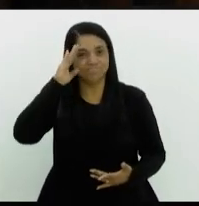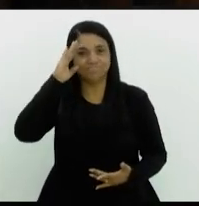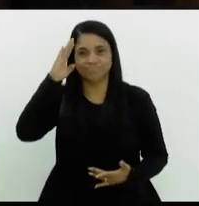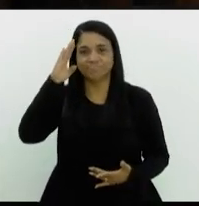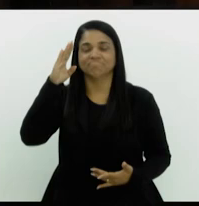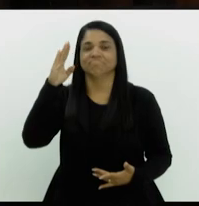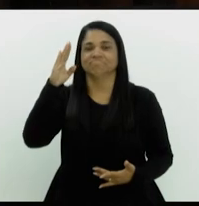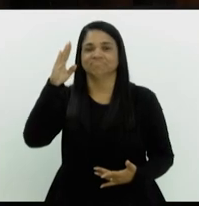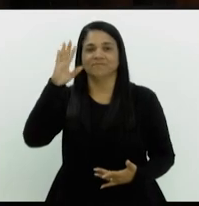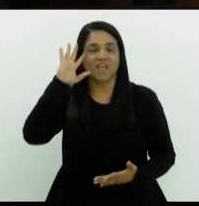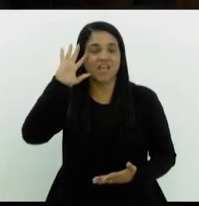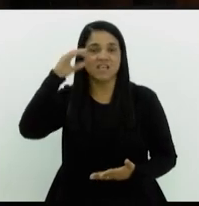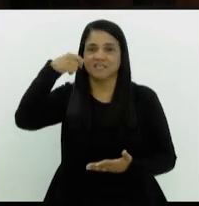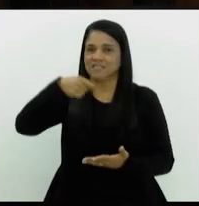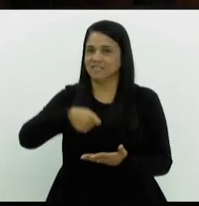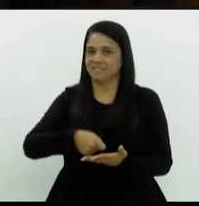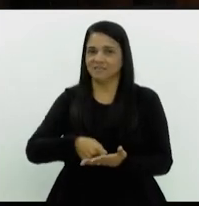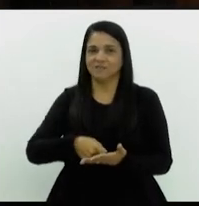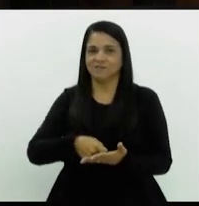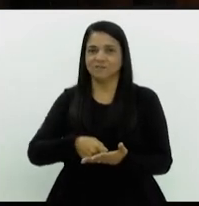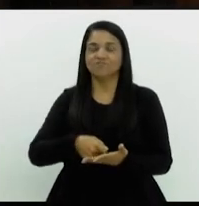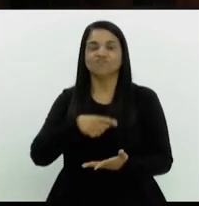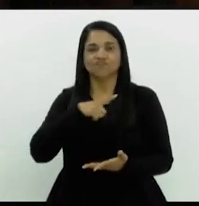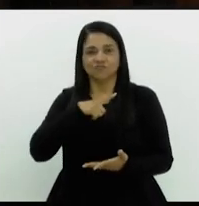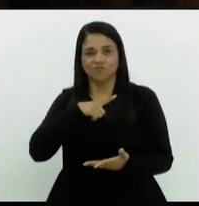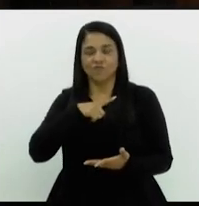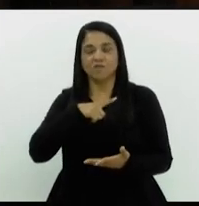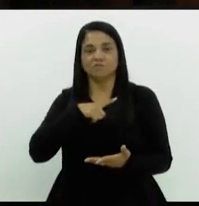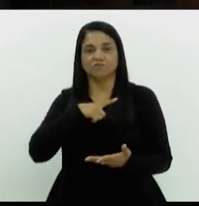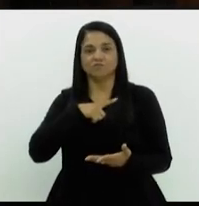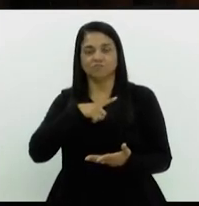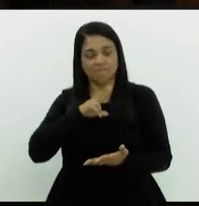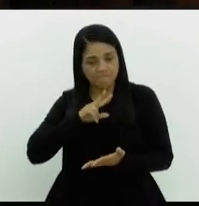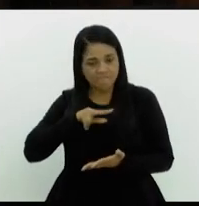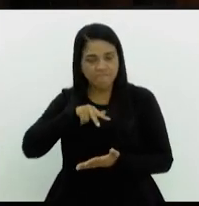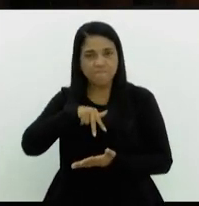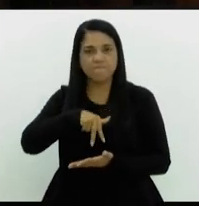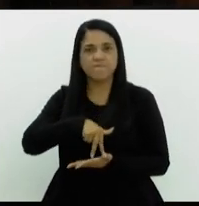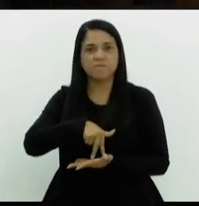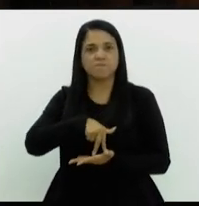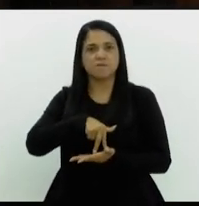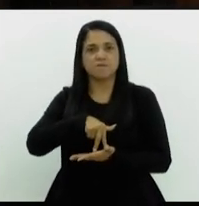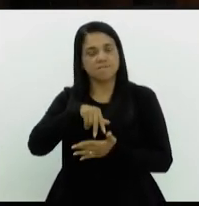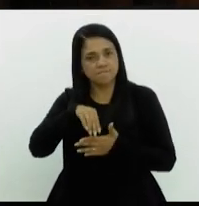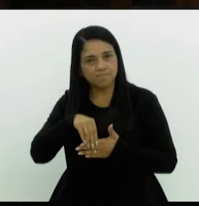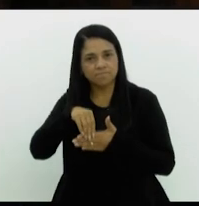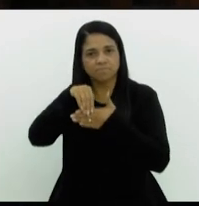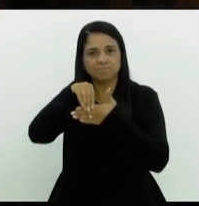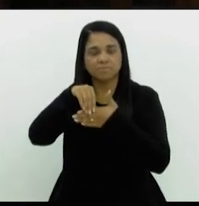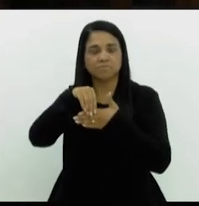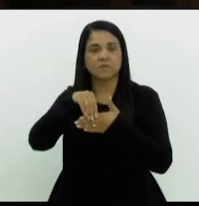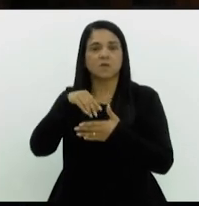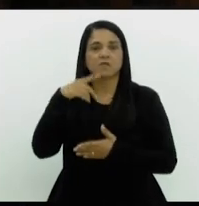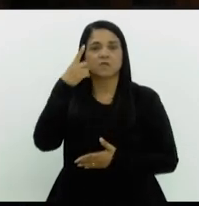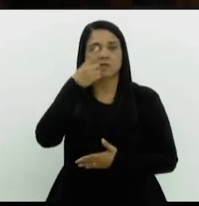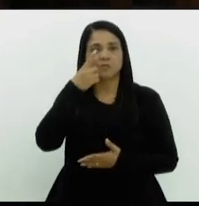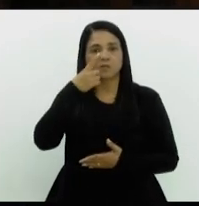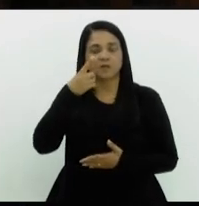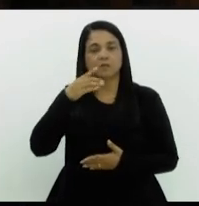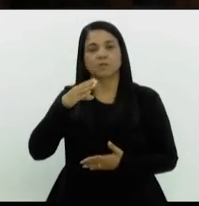que teremos, com uma oposição firme, até então liderada pelo deputado Carlos